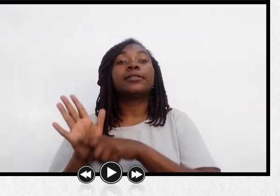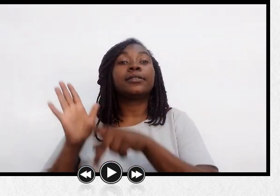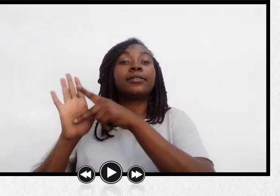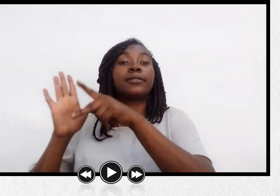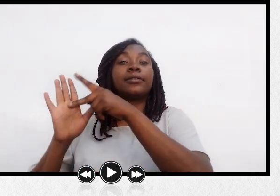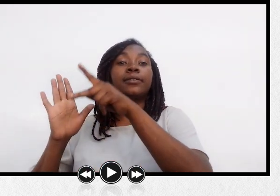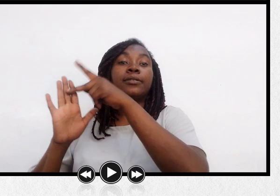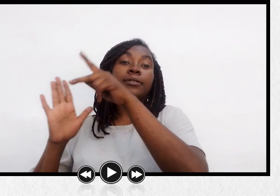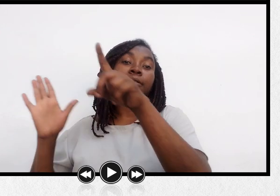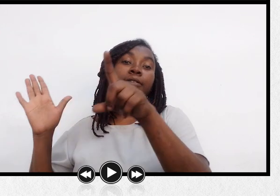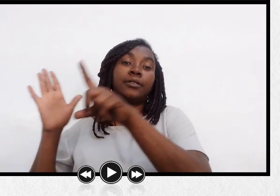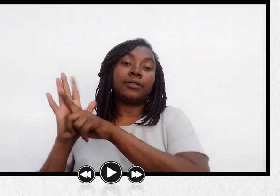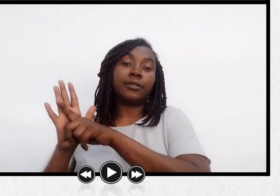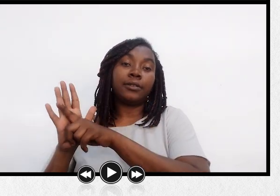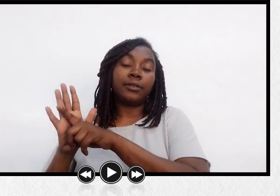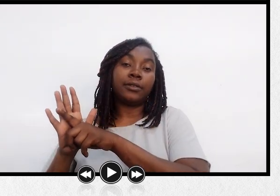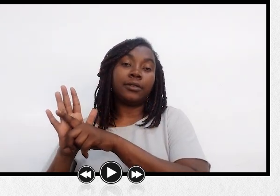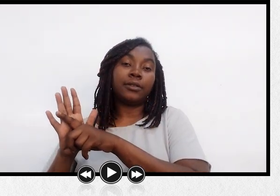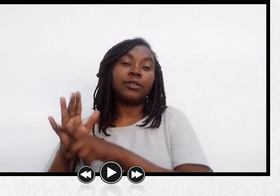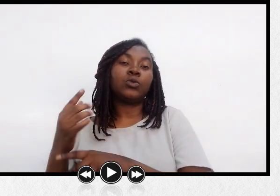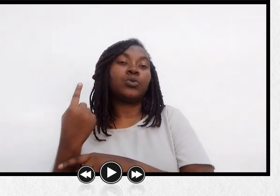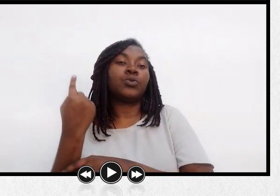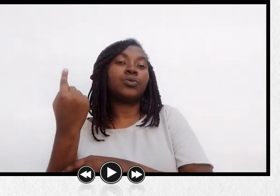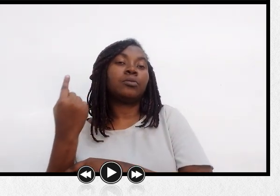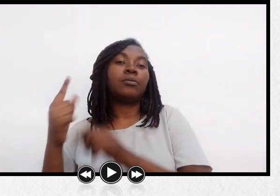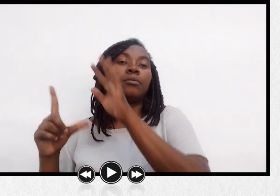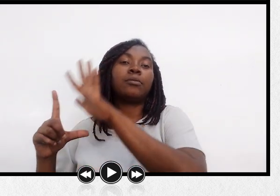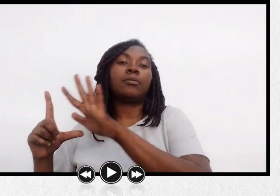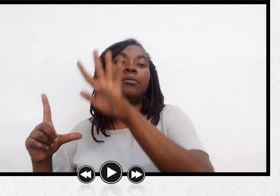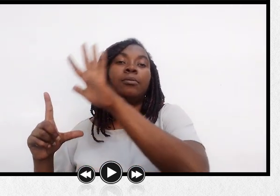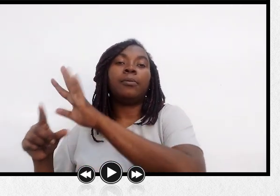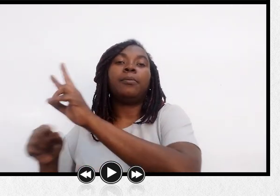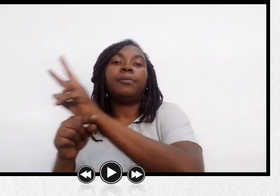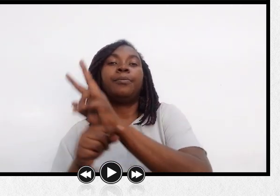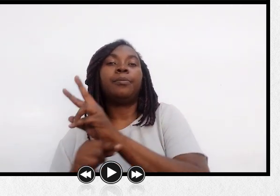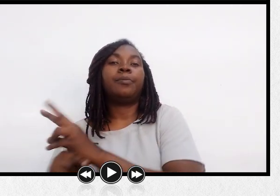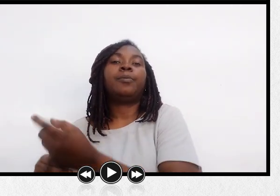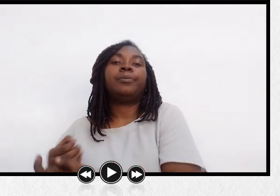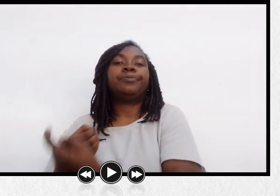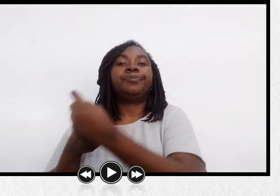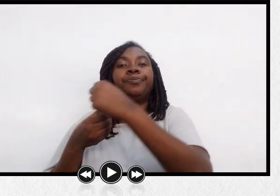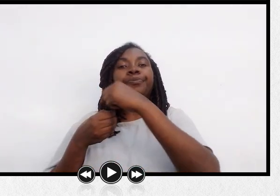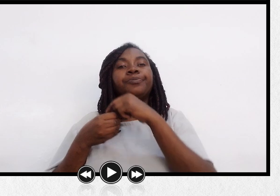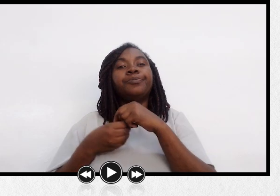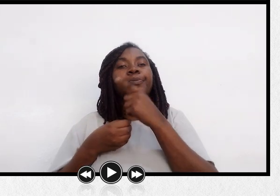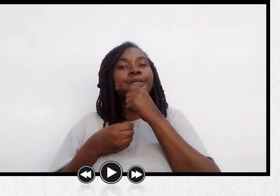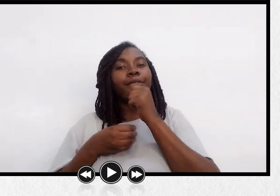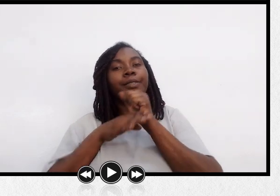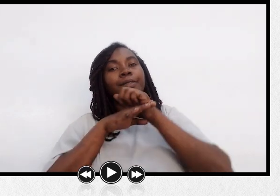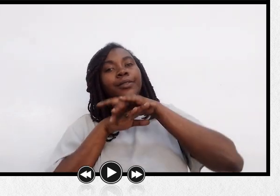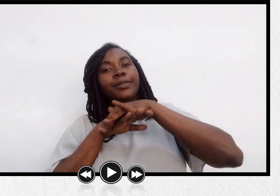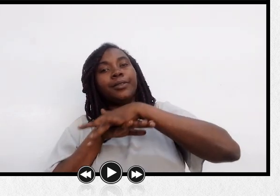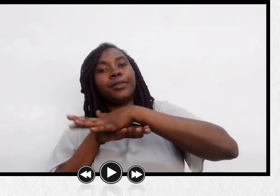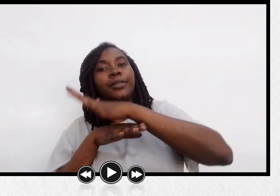de lei de uma área de proteção e recuperação de mananciais no Ribeira de